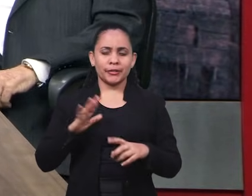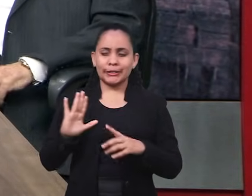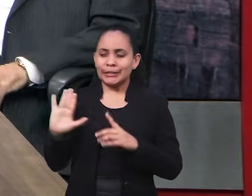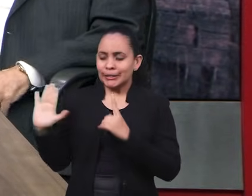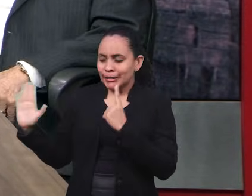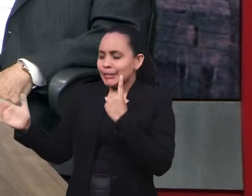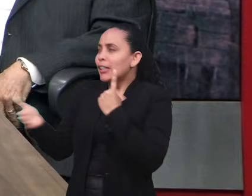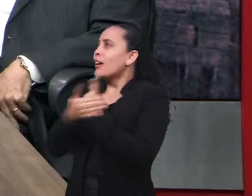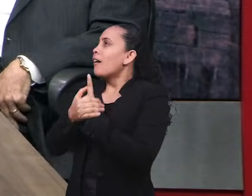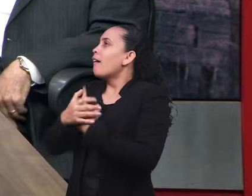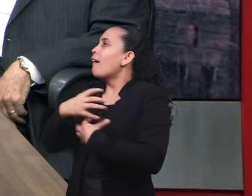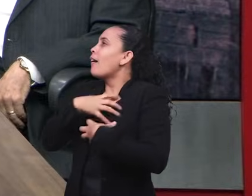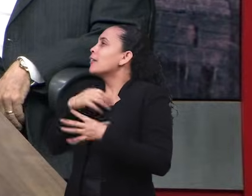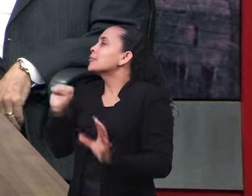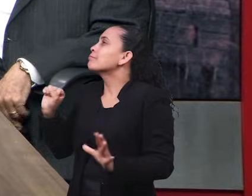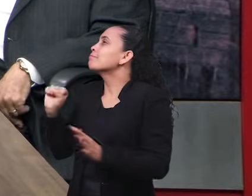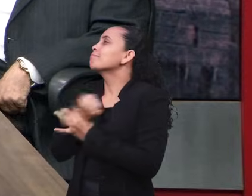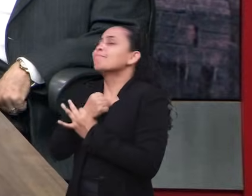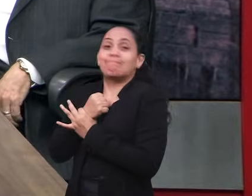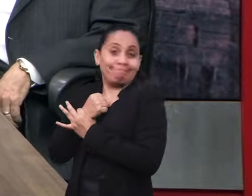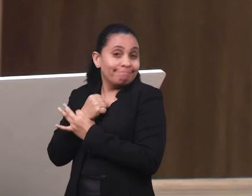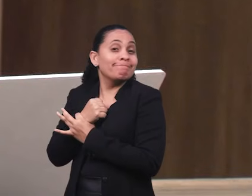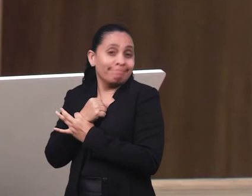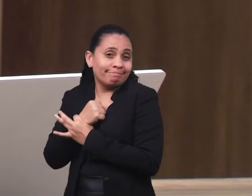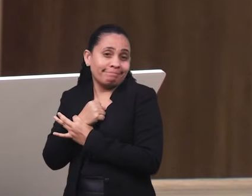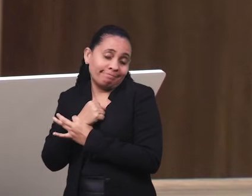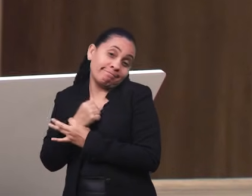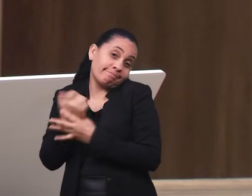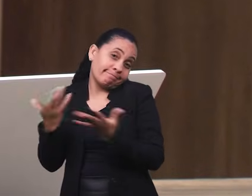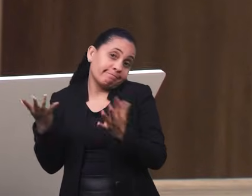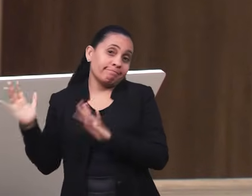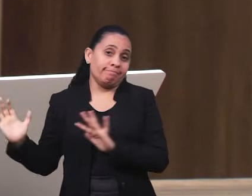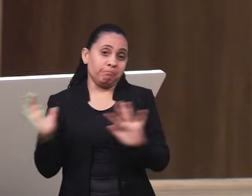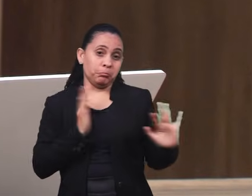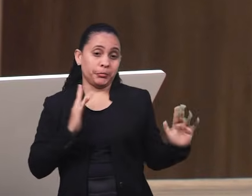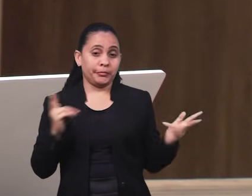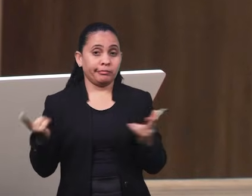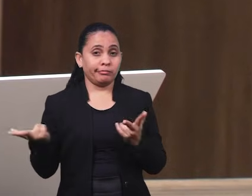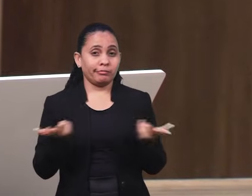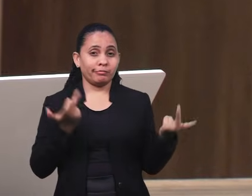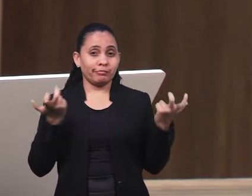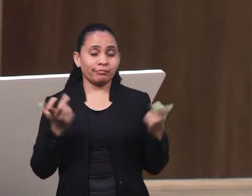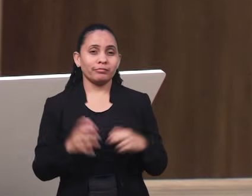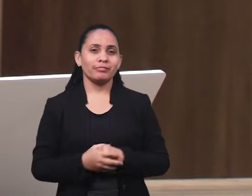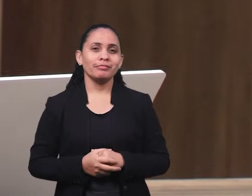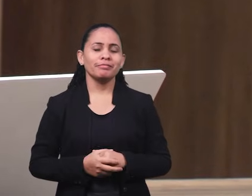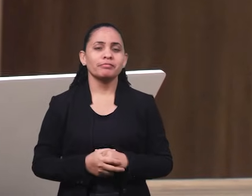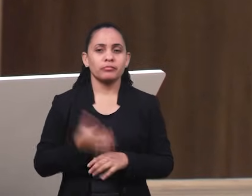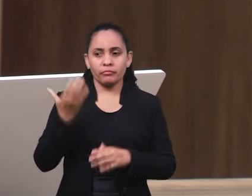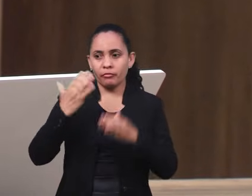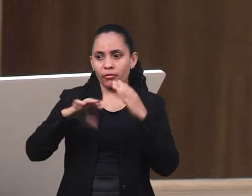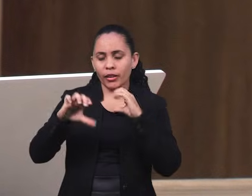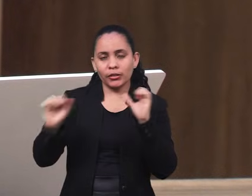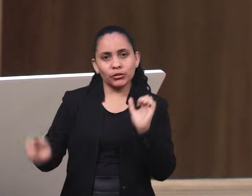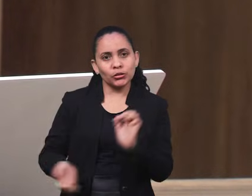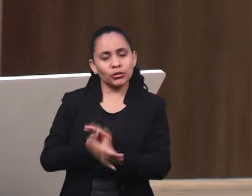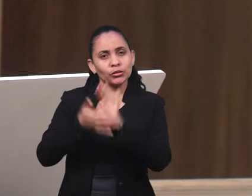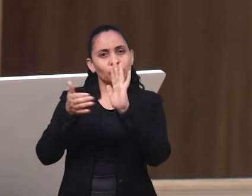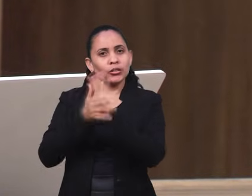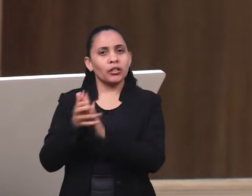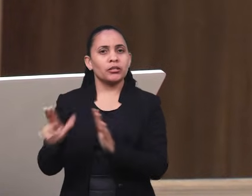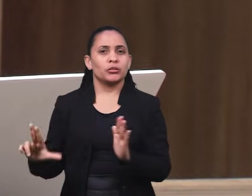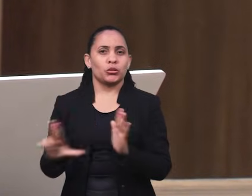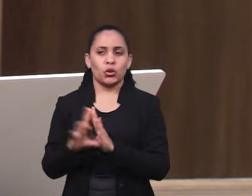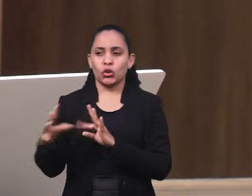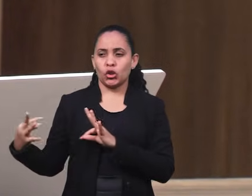como refúgio, Deus como refúgio dele, né? Então, na verdade, eu vejo nesse cântico de Lutero, que é um